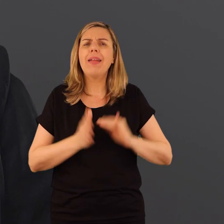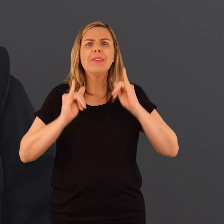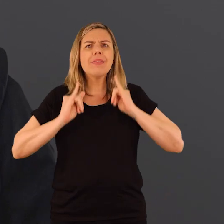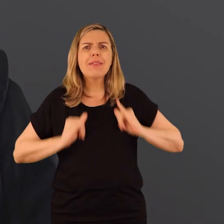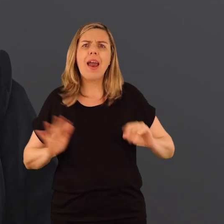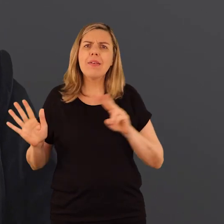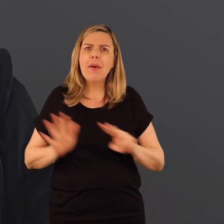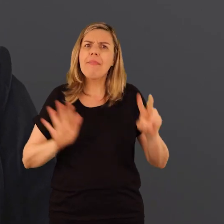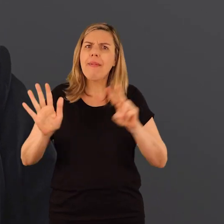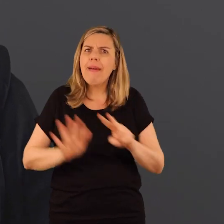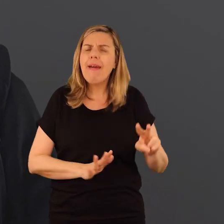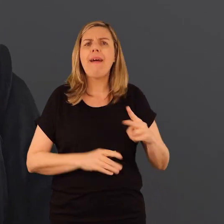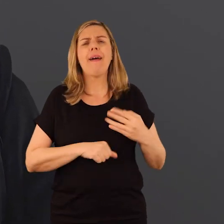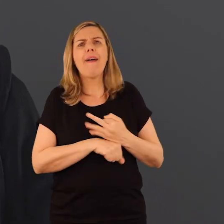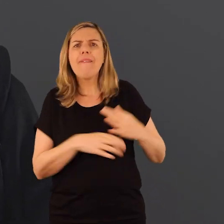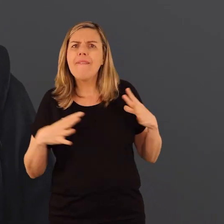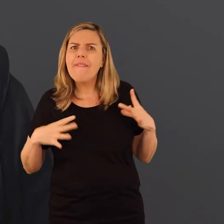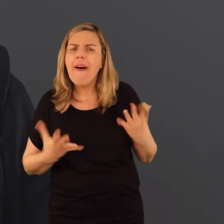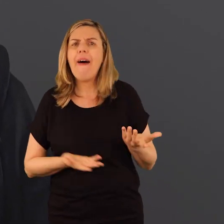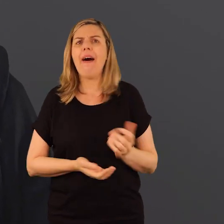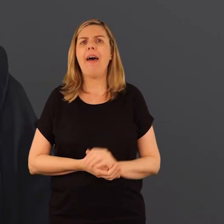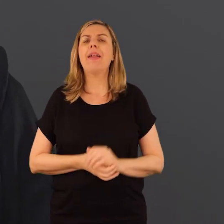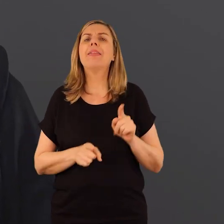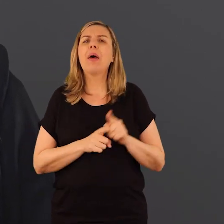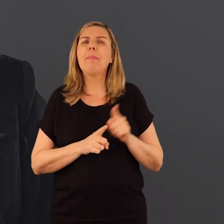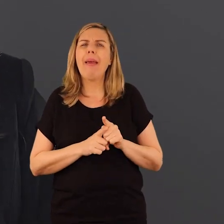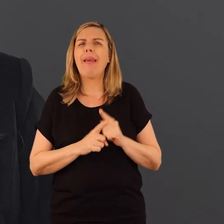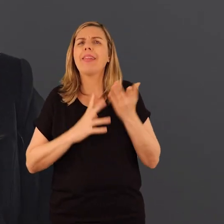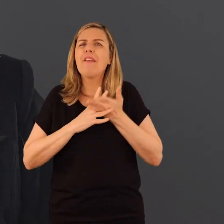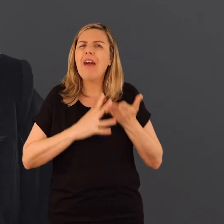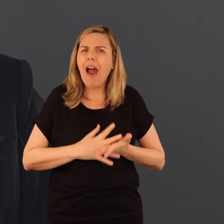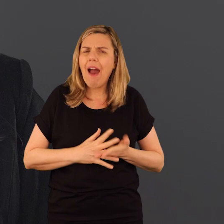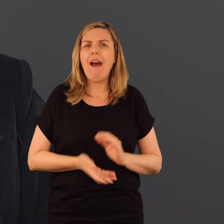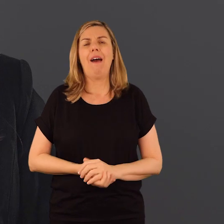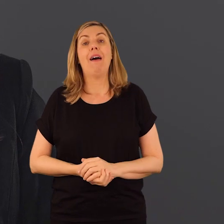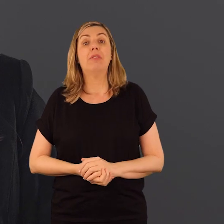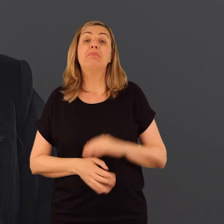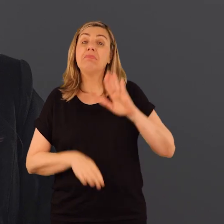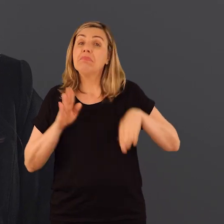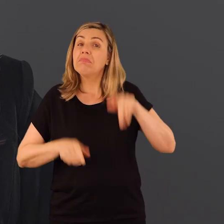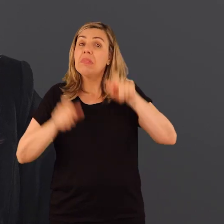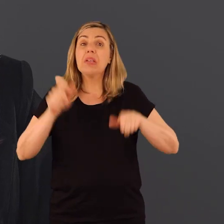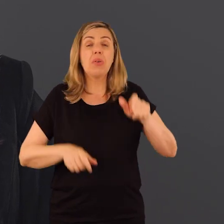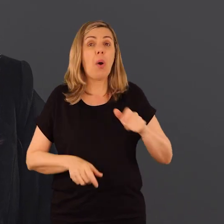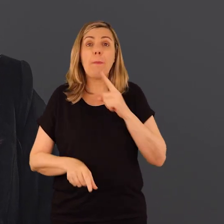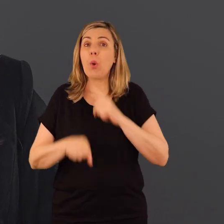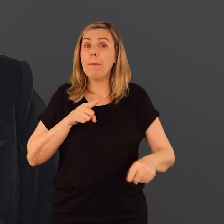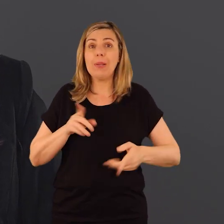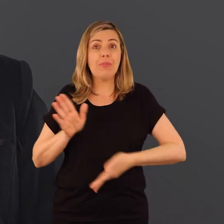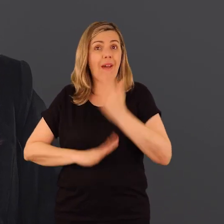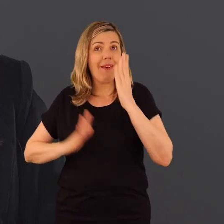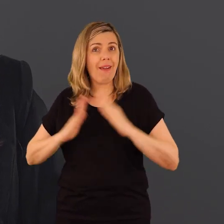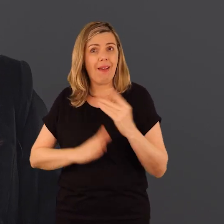descansos semanais, férias e intervalos. São pessoas que muitas vezes são impedidas de sair de